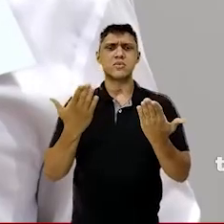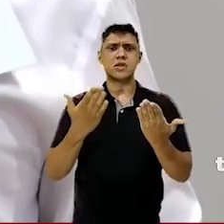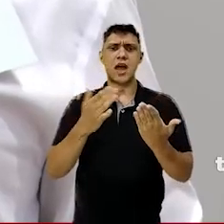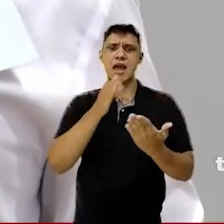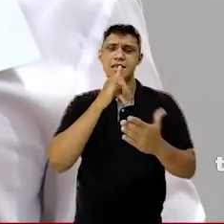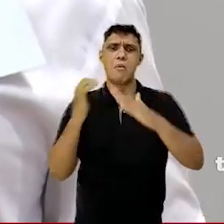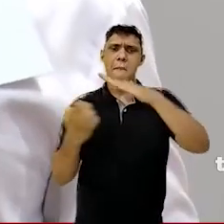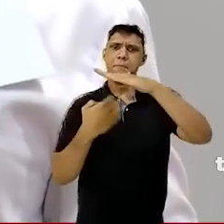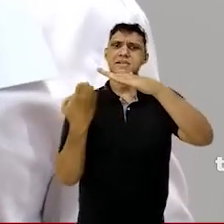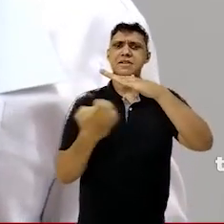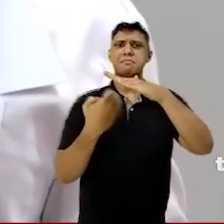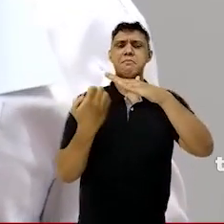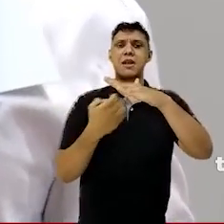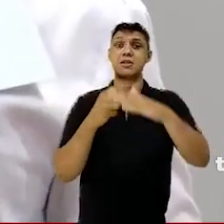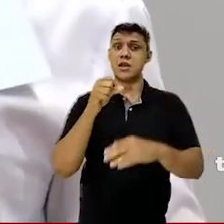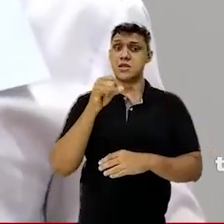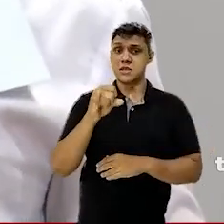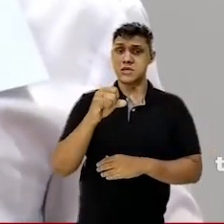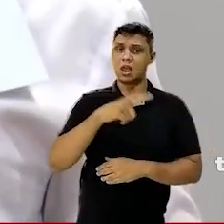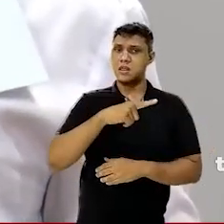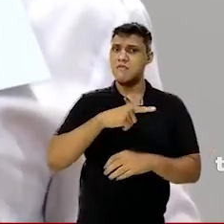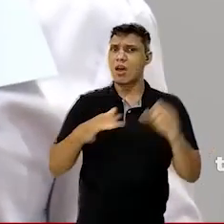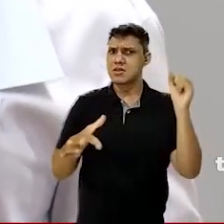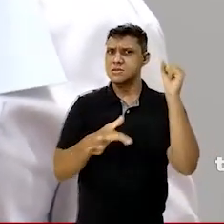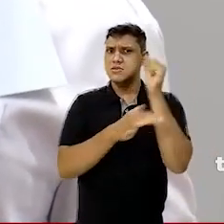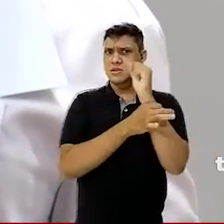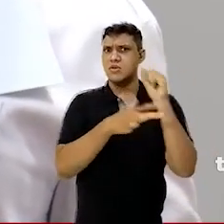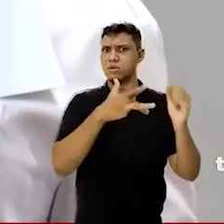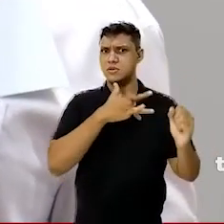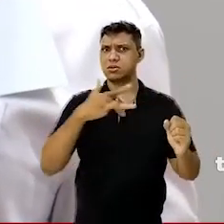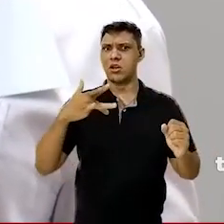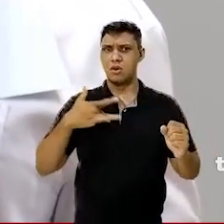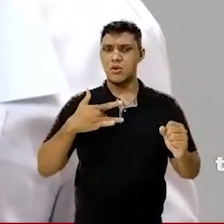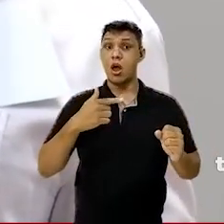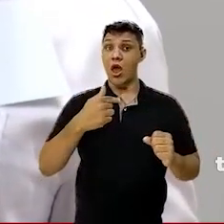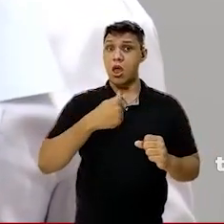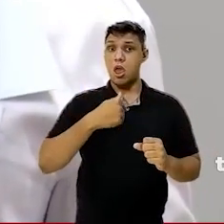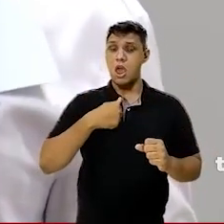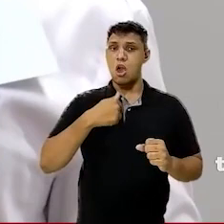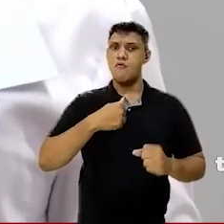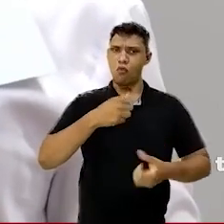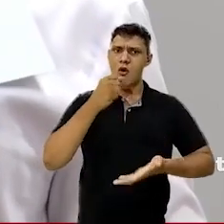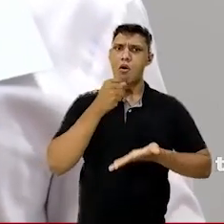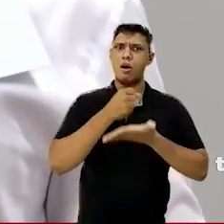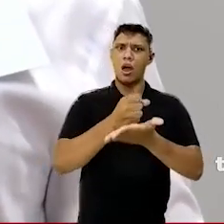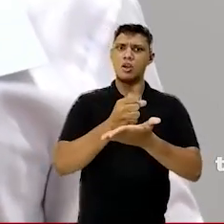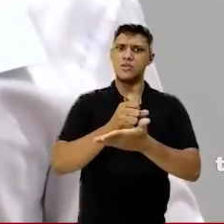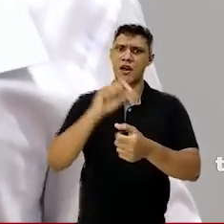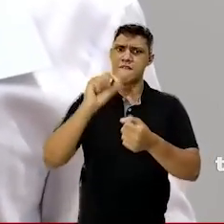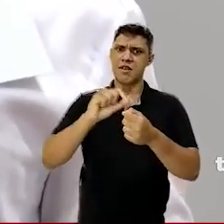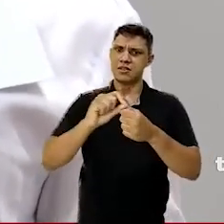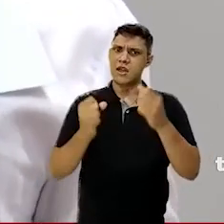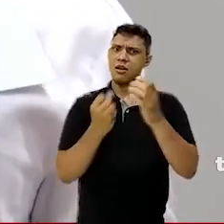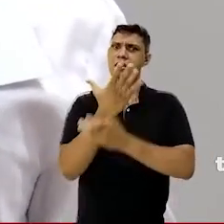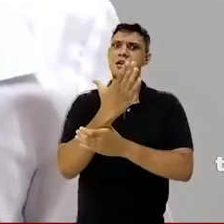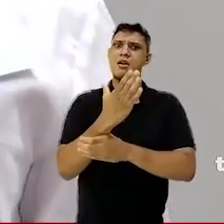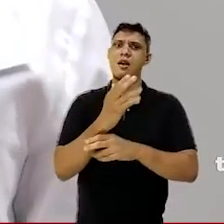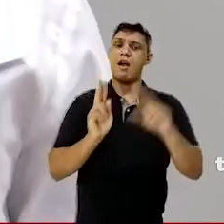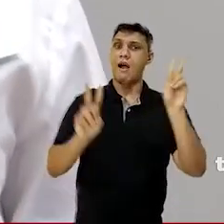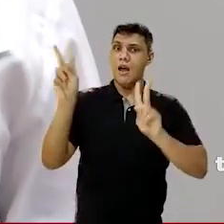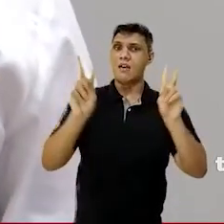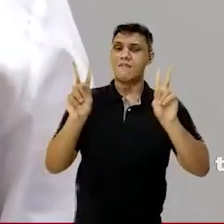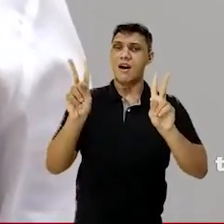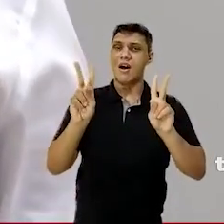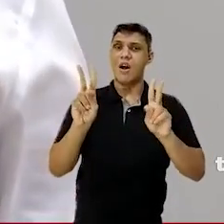empresarial. Se houver segurança sanitária, eu vou ser o prefeito que vou realizar um grande carnaval. Faz 8 anos